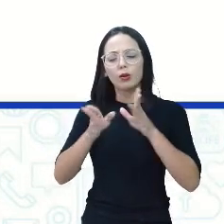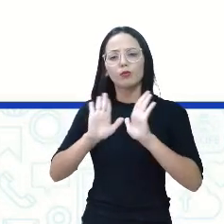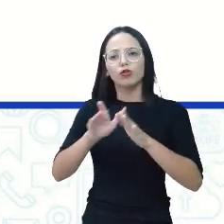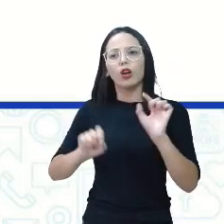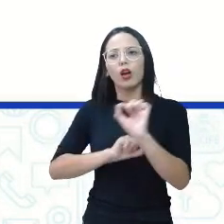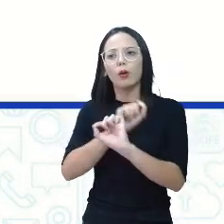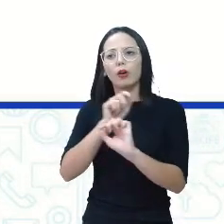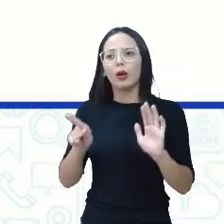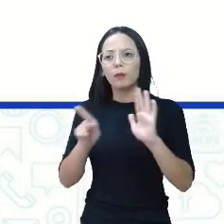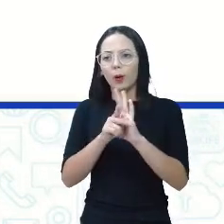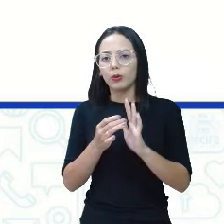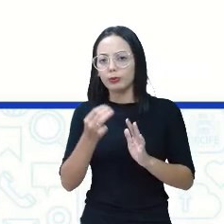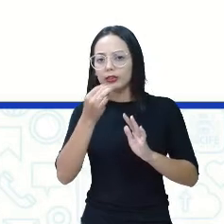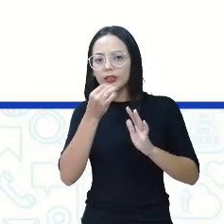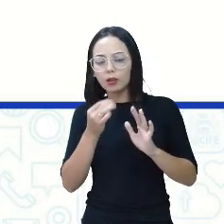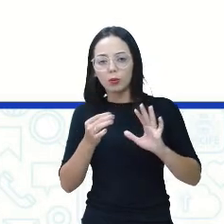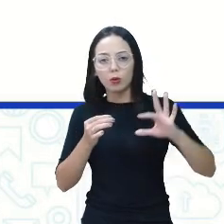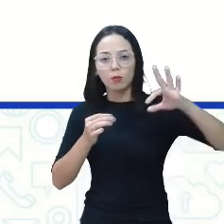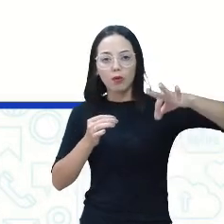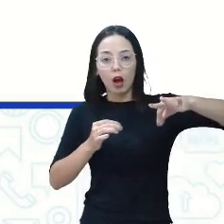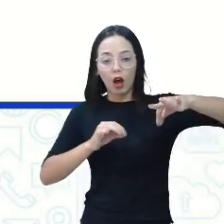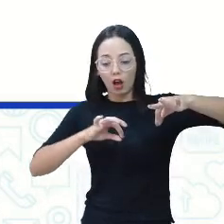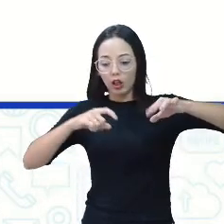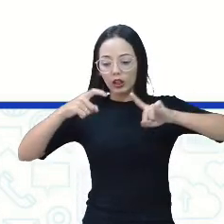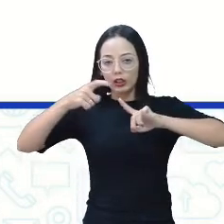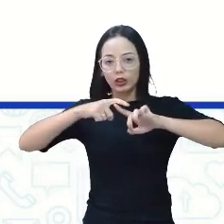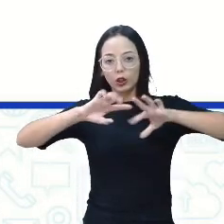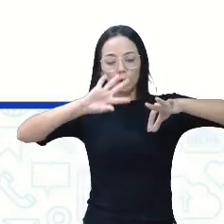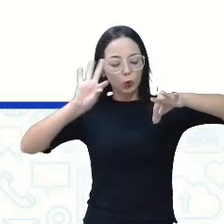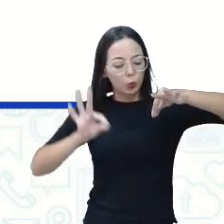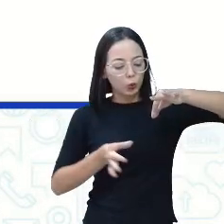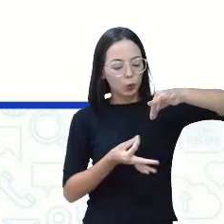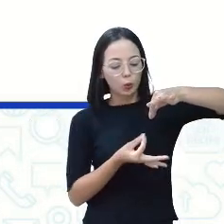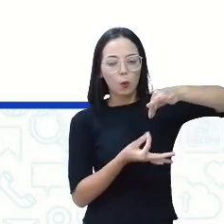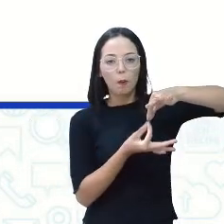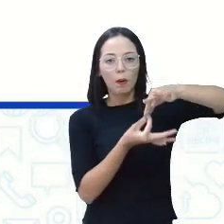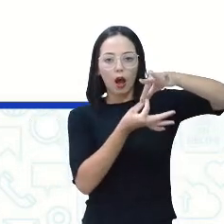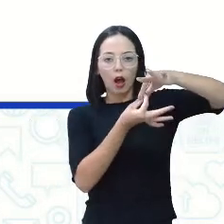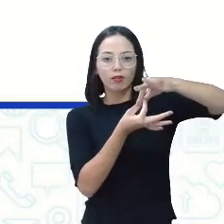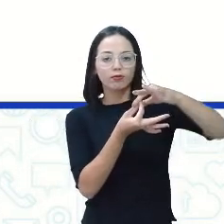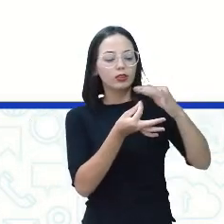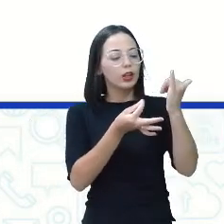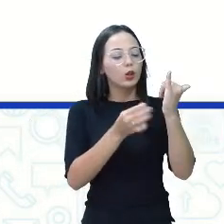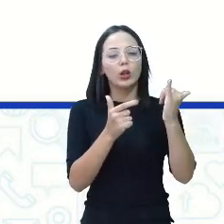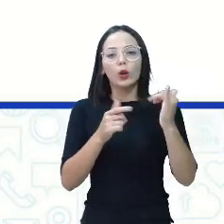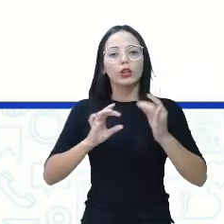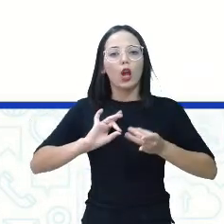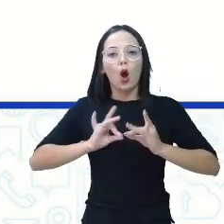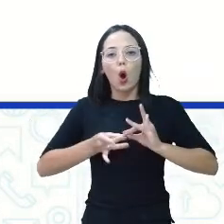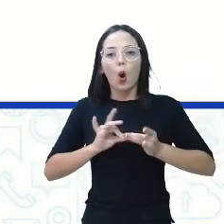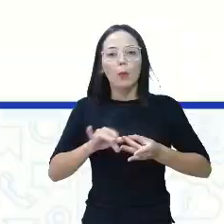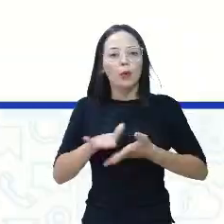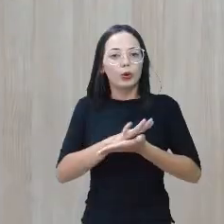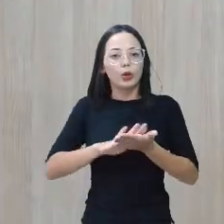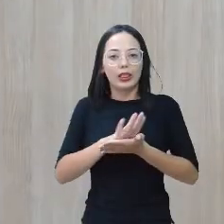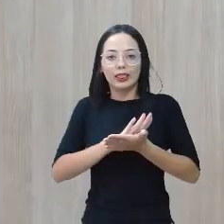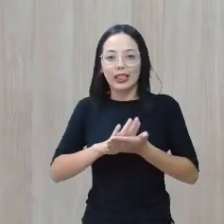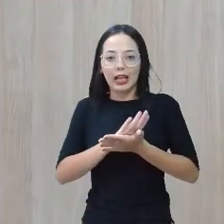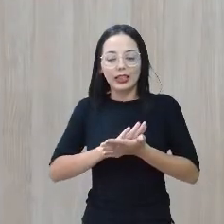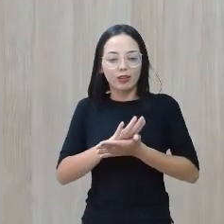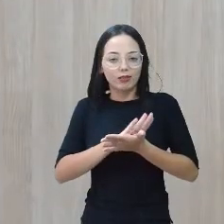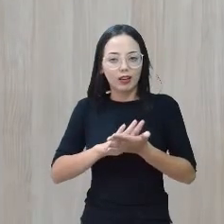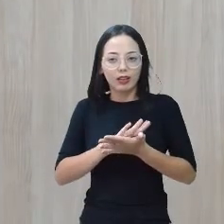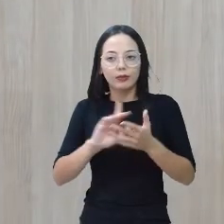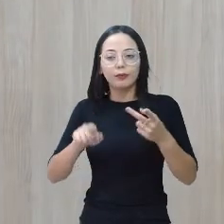um dispositivo intrauterino que coloca realmente dentro do útero e que não libera hormônio, não tem hormônio de nenhuma